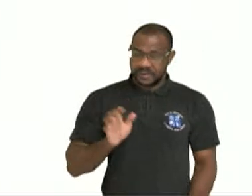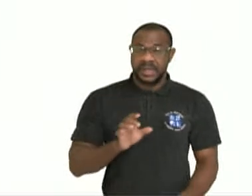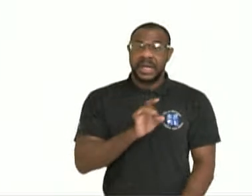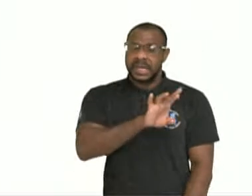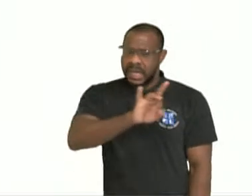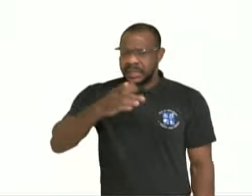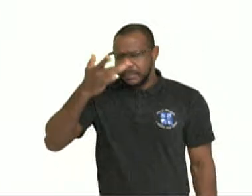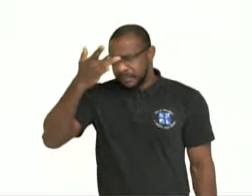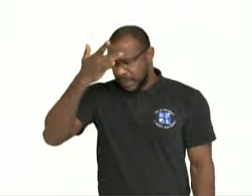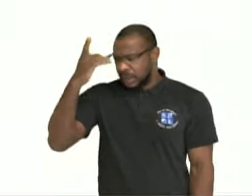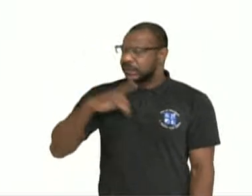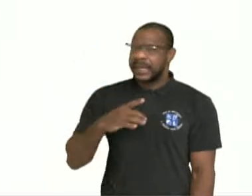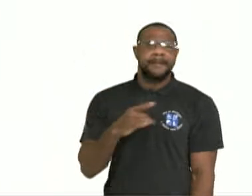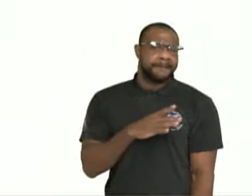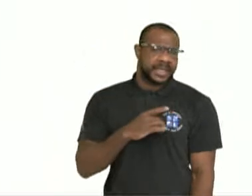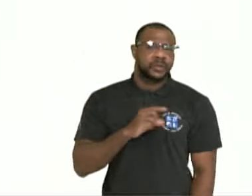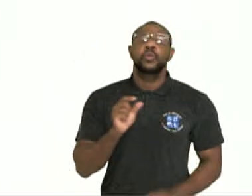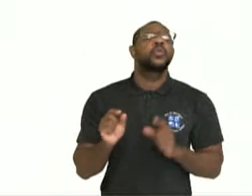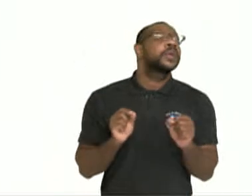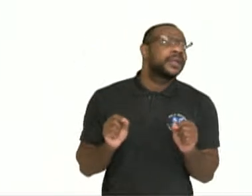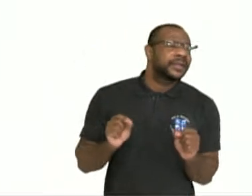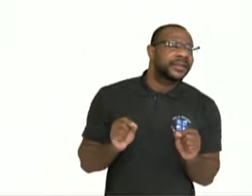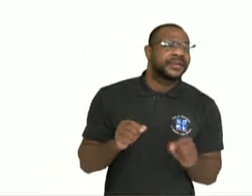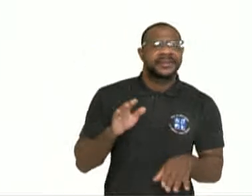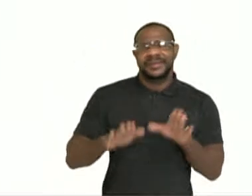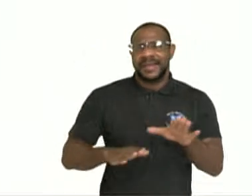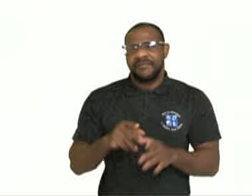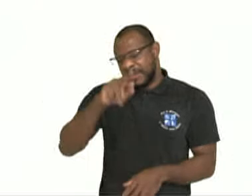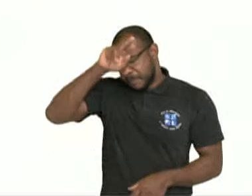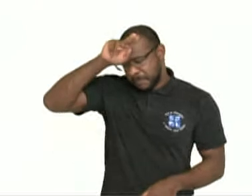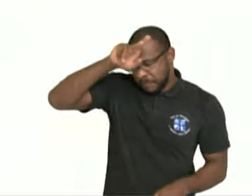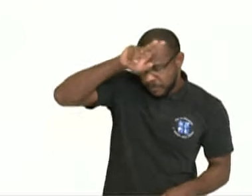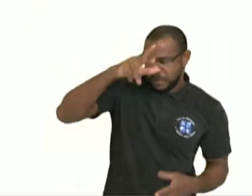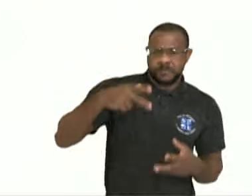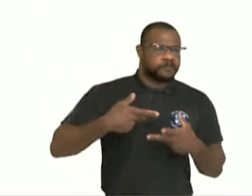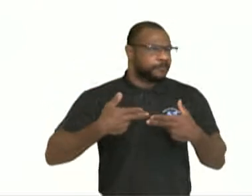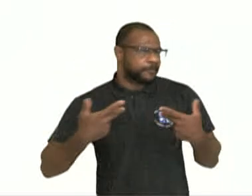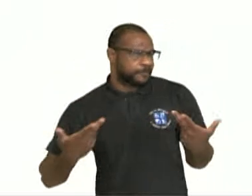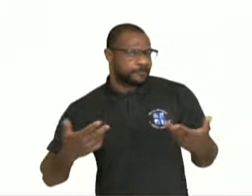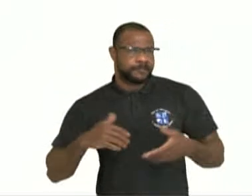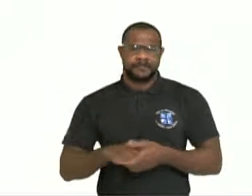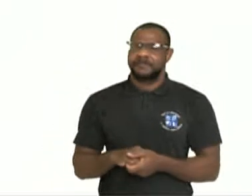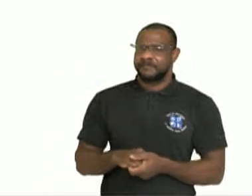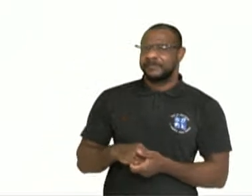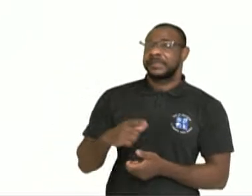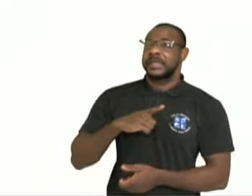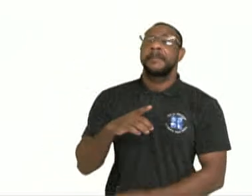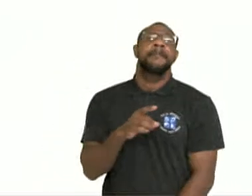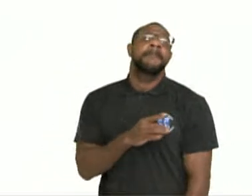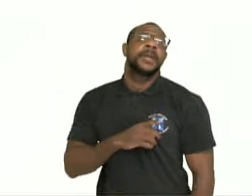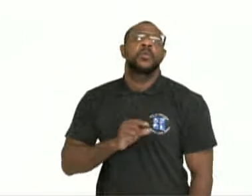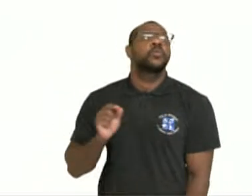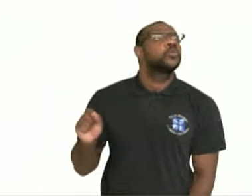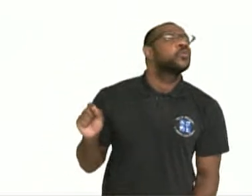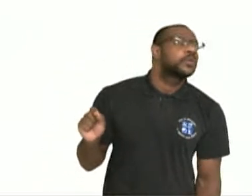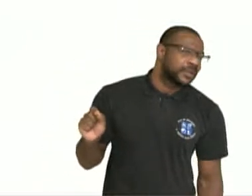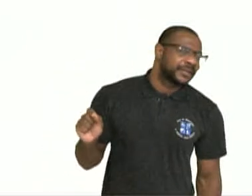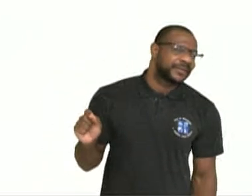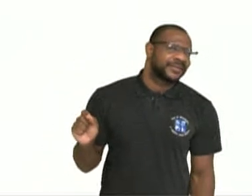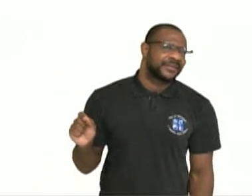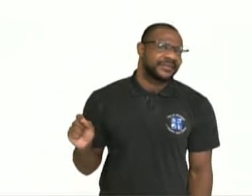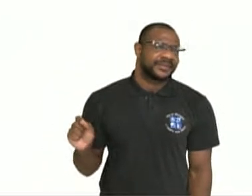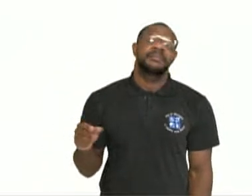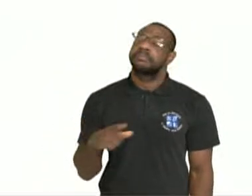pessoa tem medo de alguma coisa, medo de um inseto asqueroso, né? Temos medos, o certo é